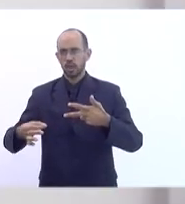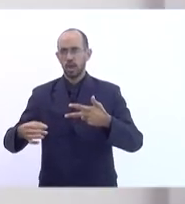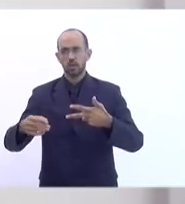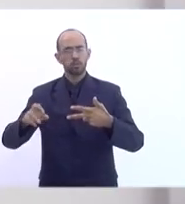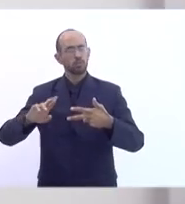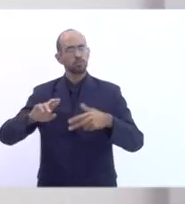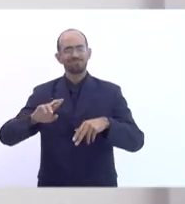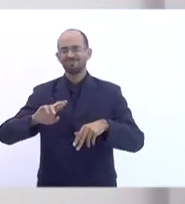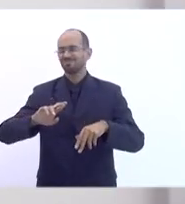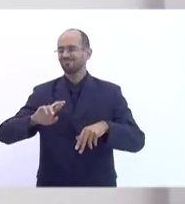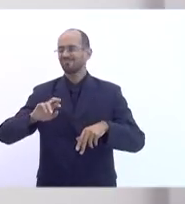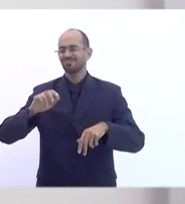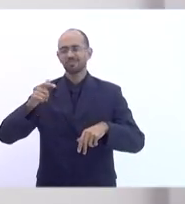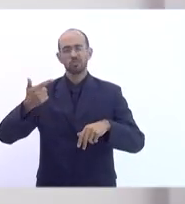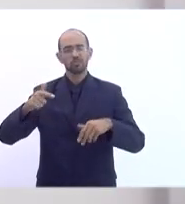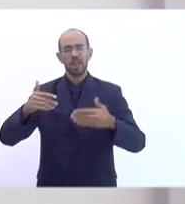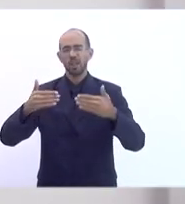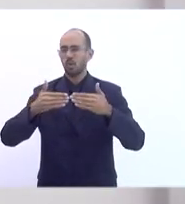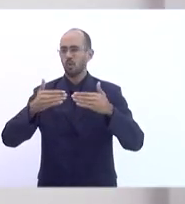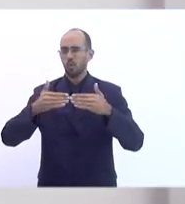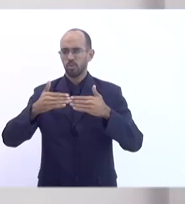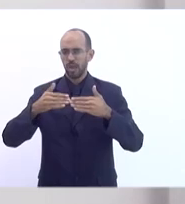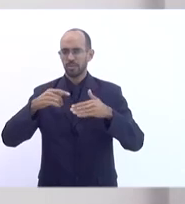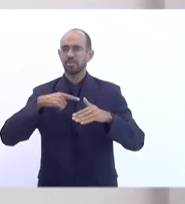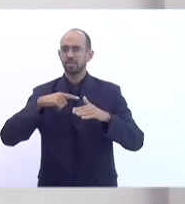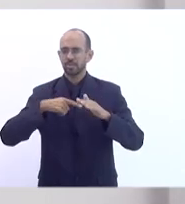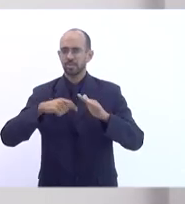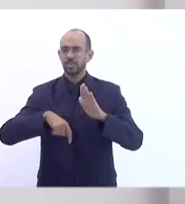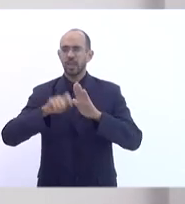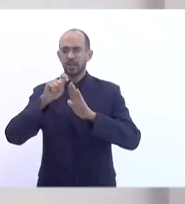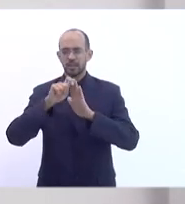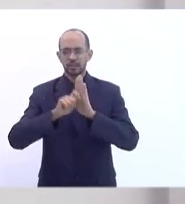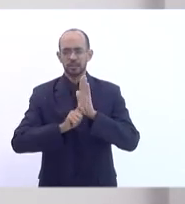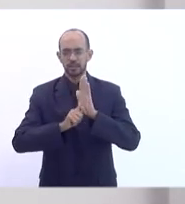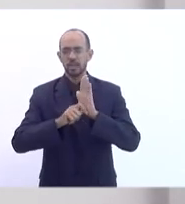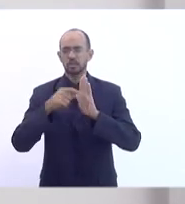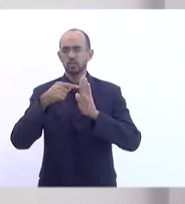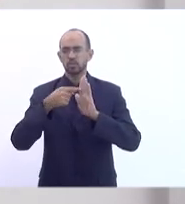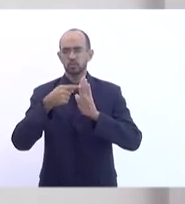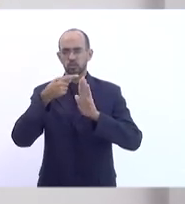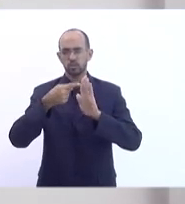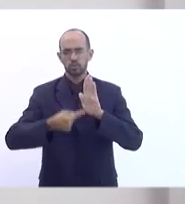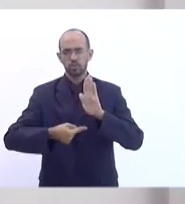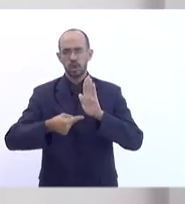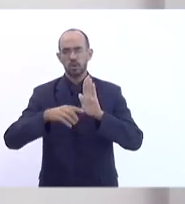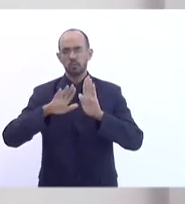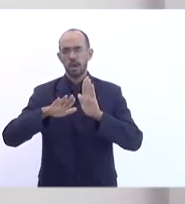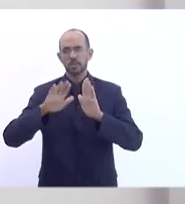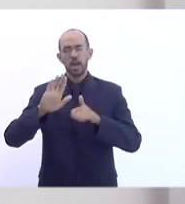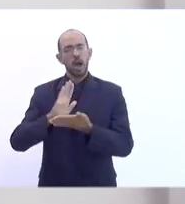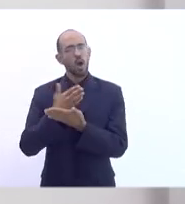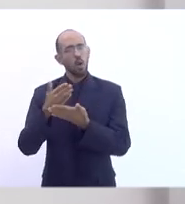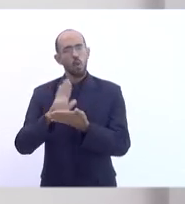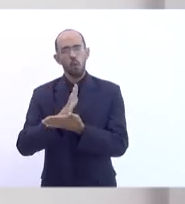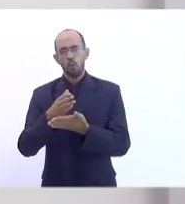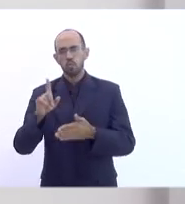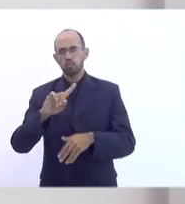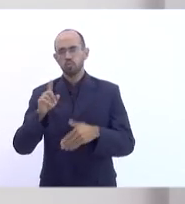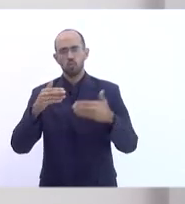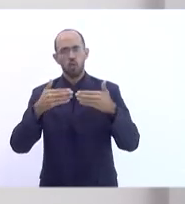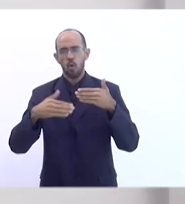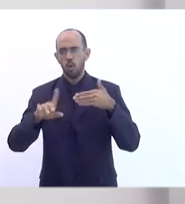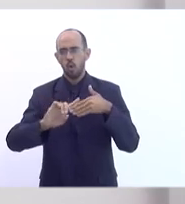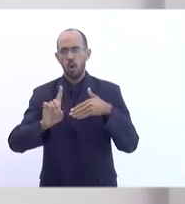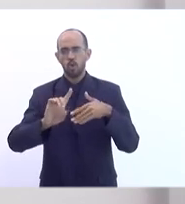é unânime nisso existe isso aqui isso aqui é a tese de repercussão geral mas eles não são unânimes